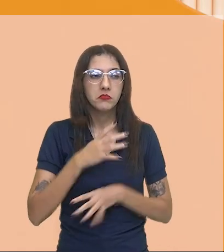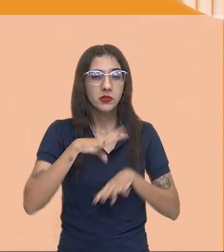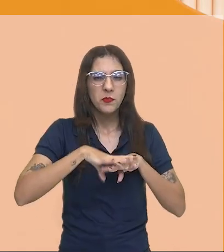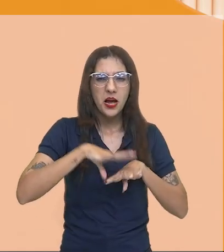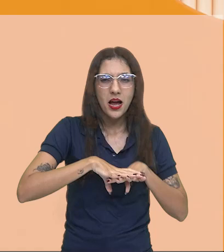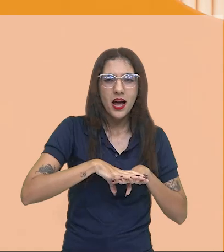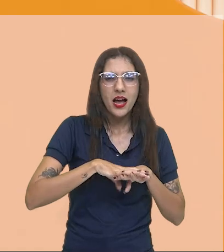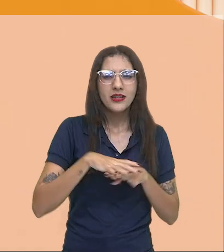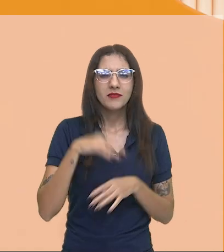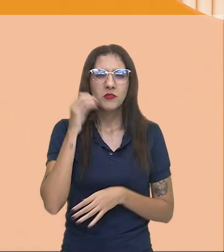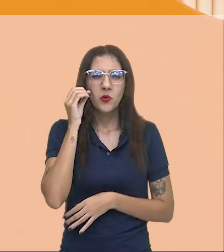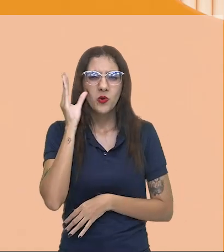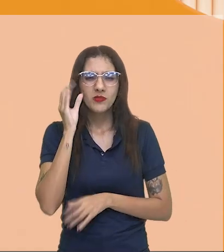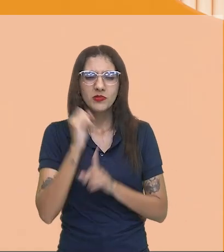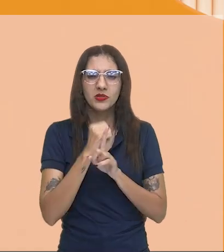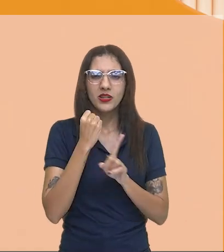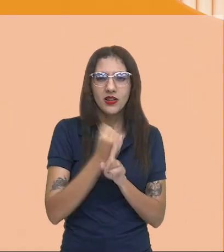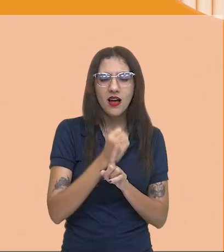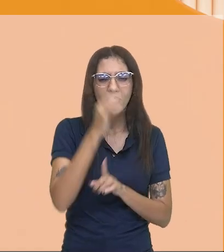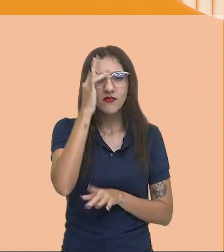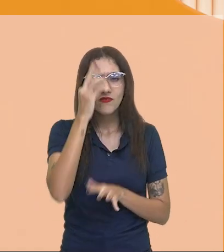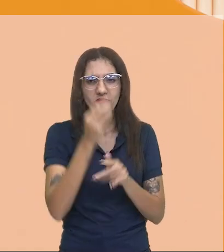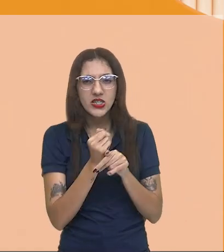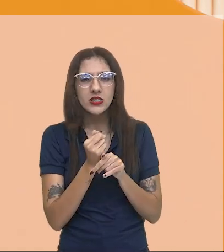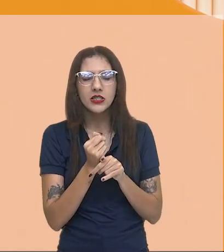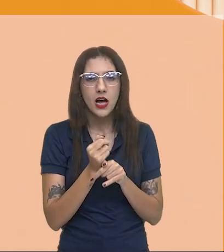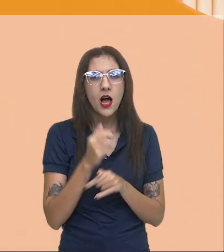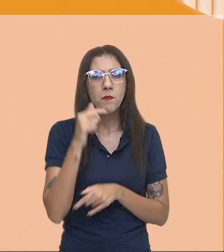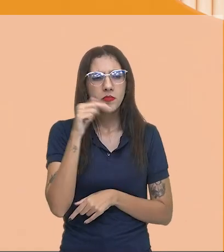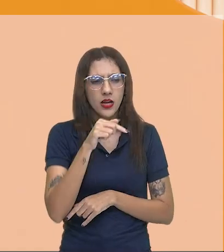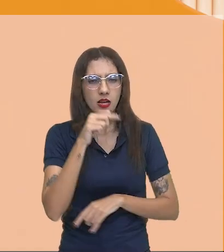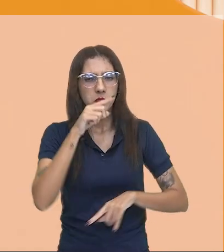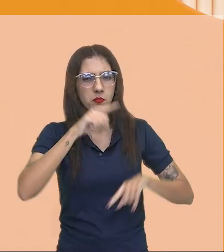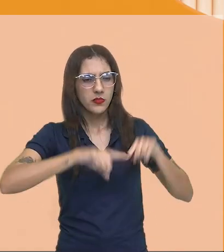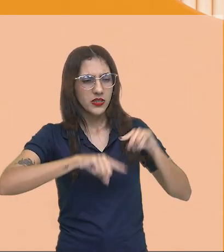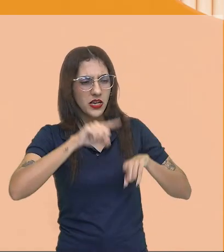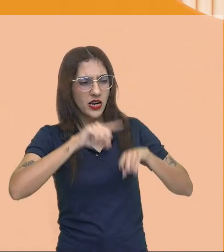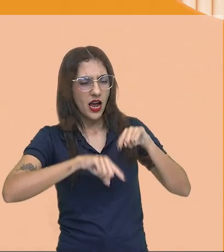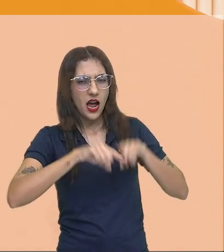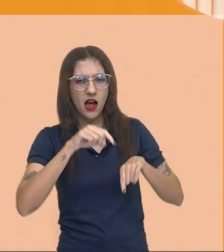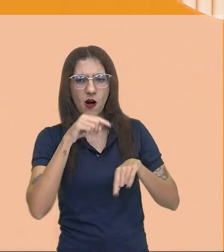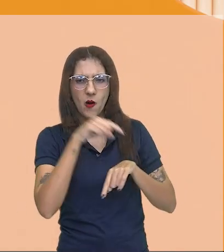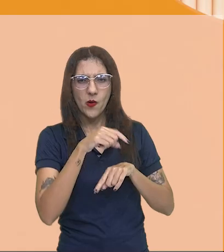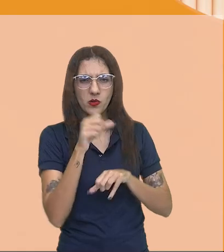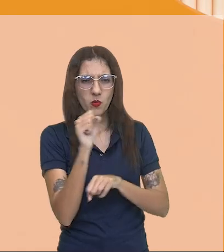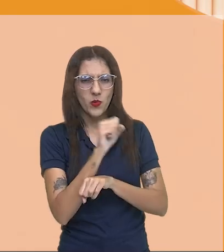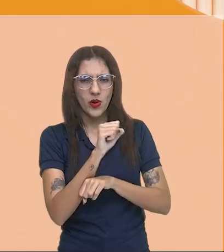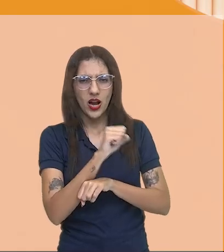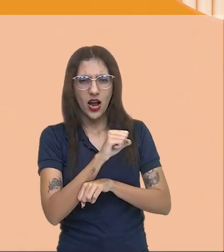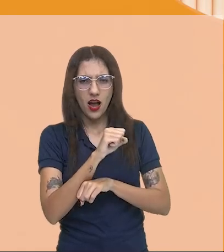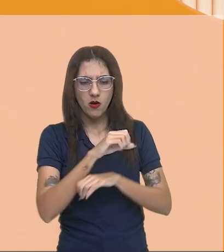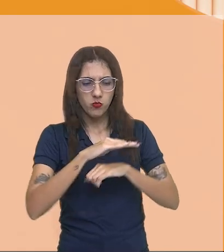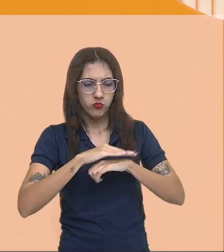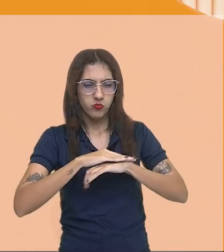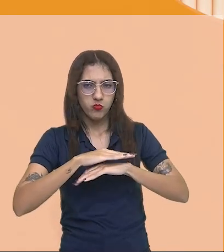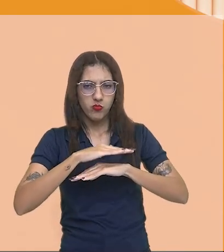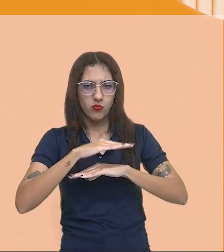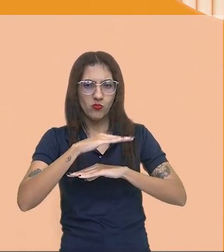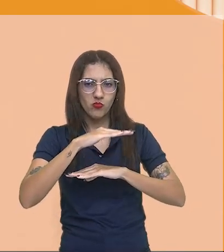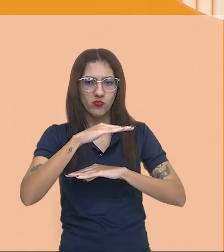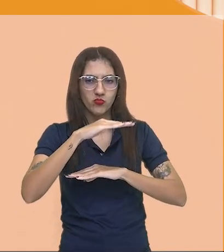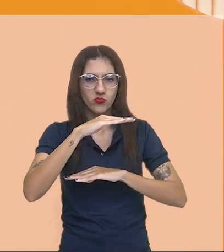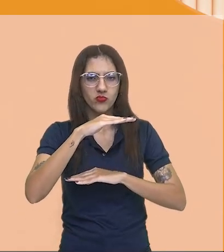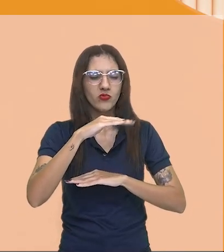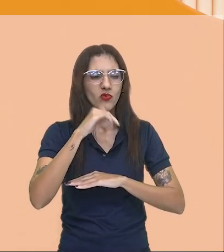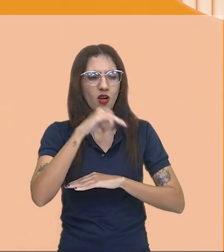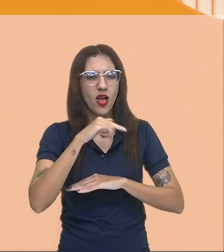matemática, na sociologia, para dizer, olha, este equipamento, que é um veículo que flutua, ou até mesmo que voa,